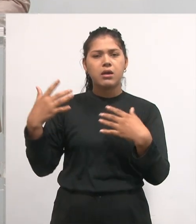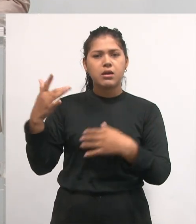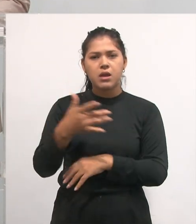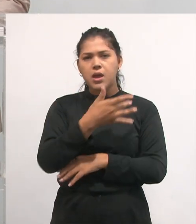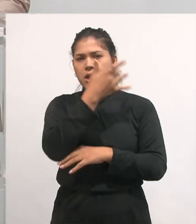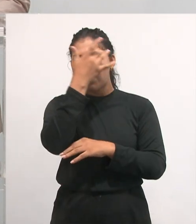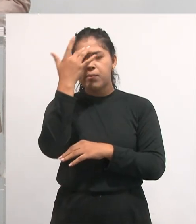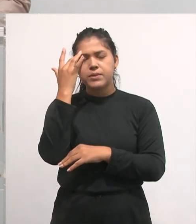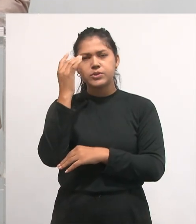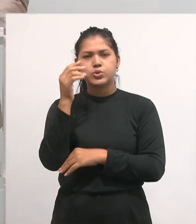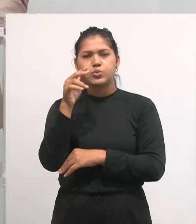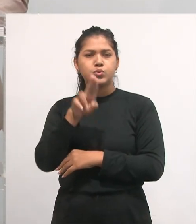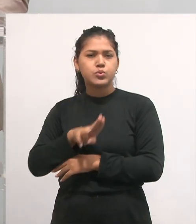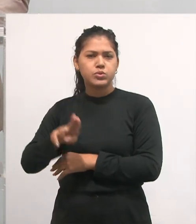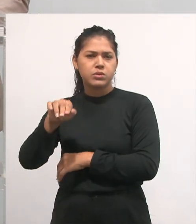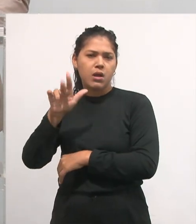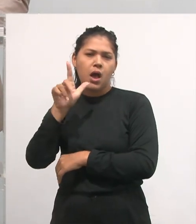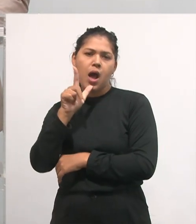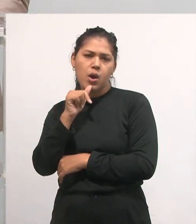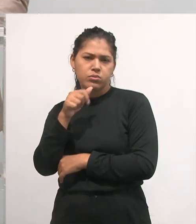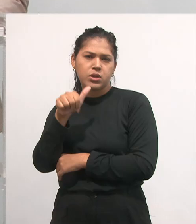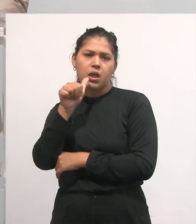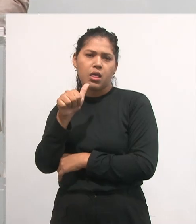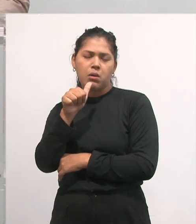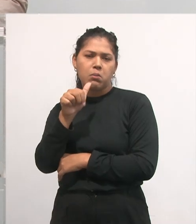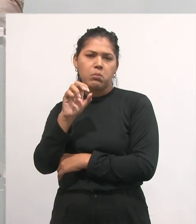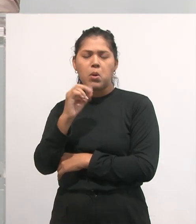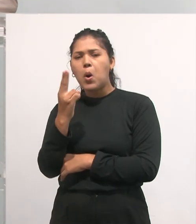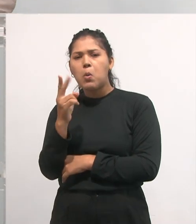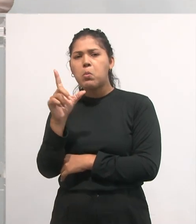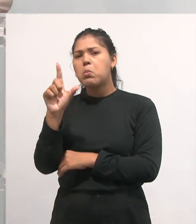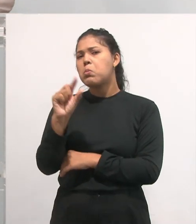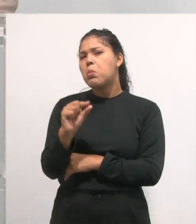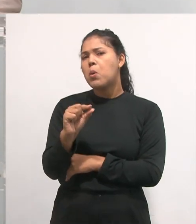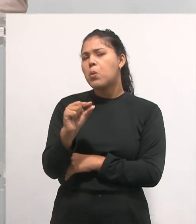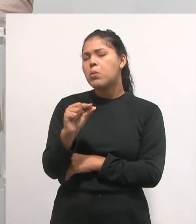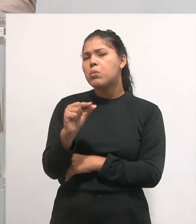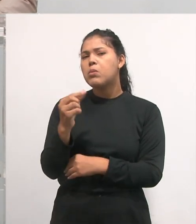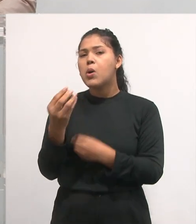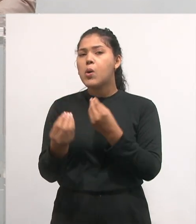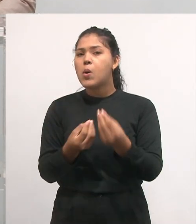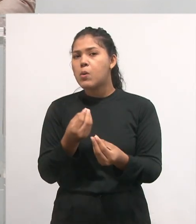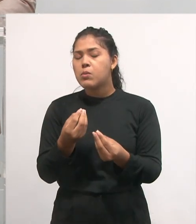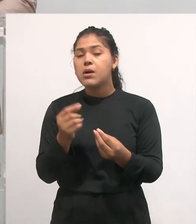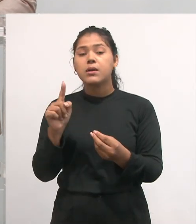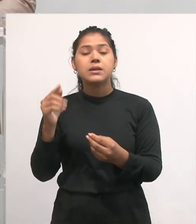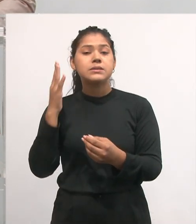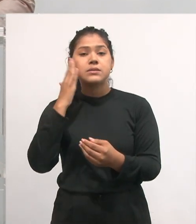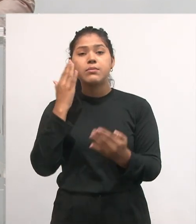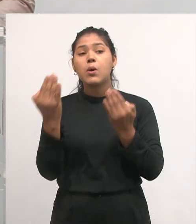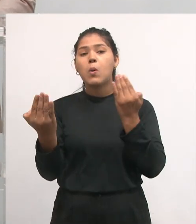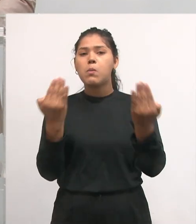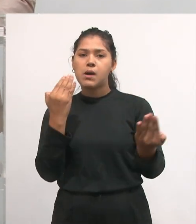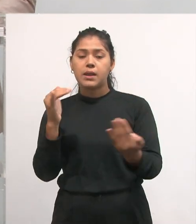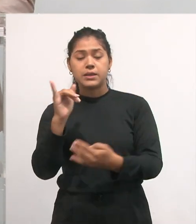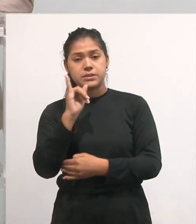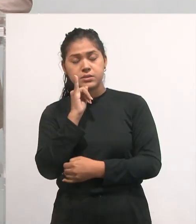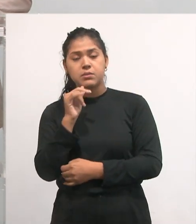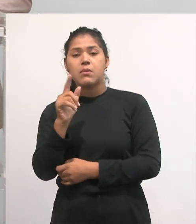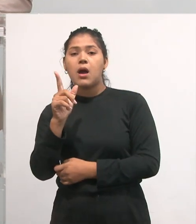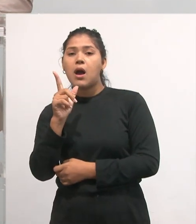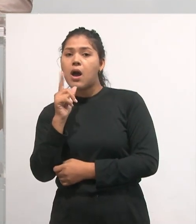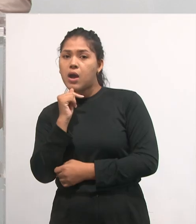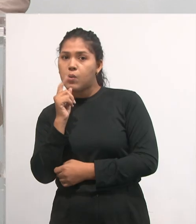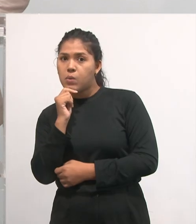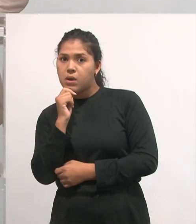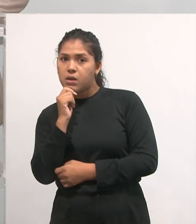consomem mais água ou não, ou o contrário, entendeu? Correlação, você está relacionando a grandeza